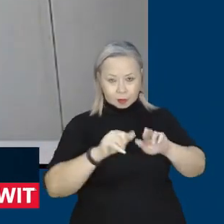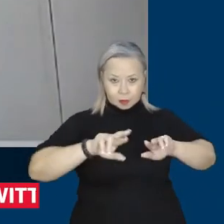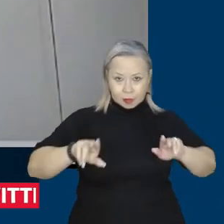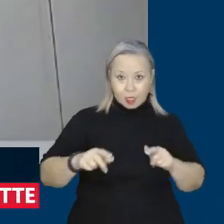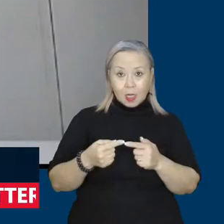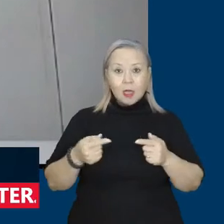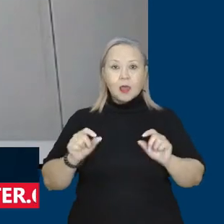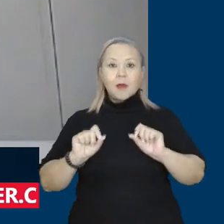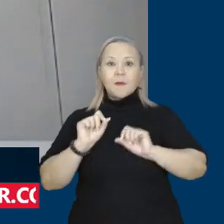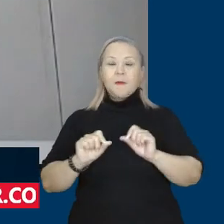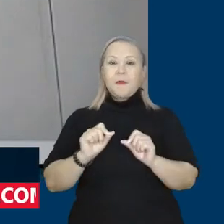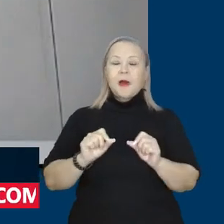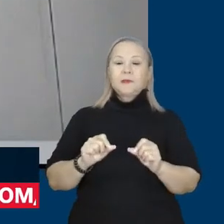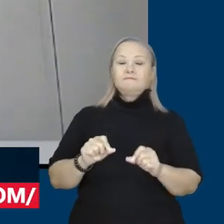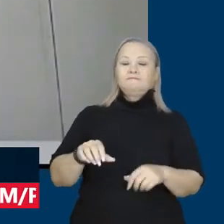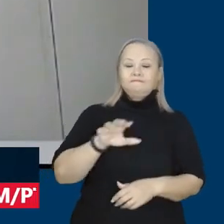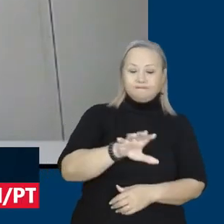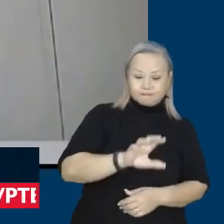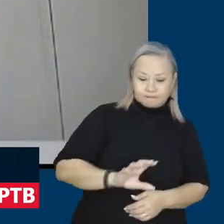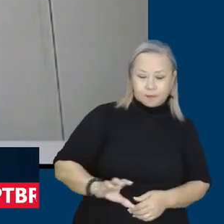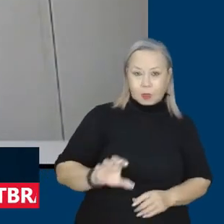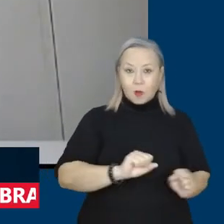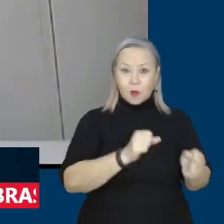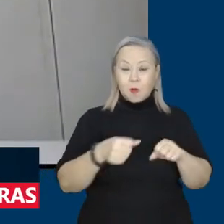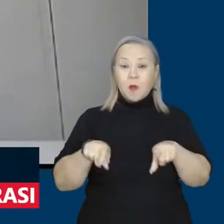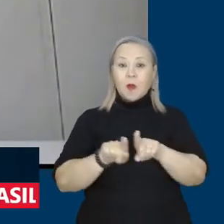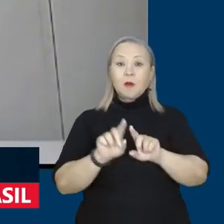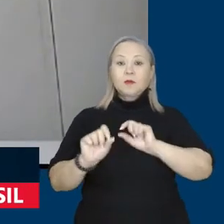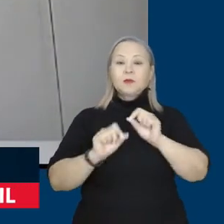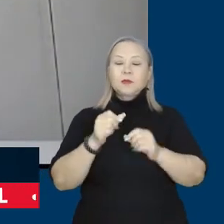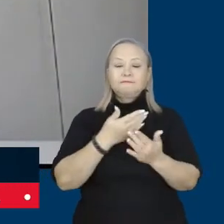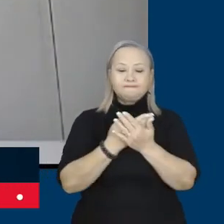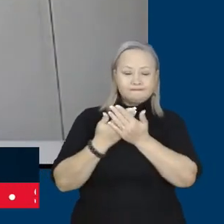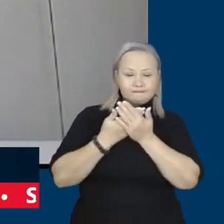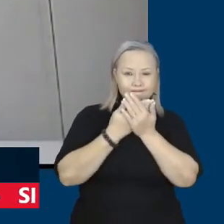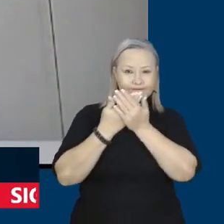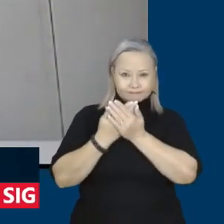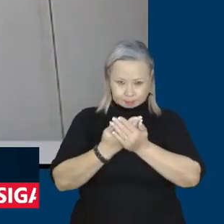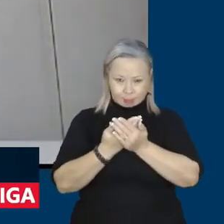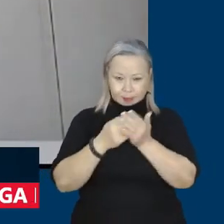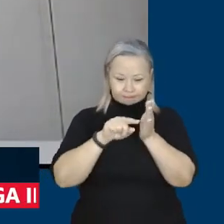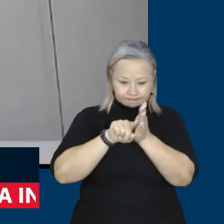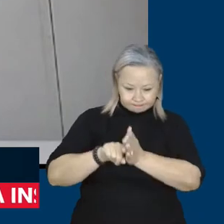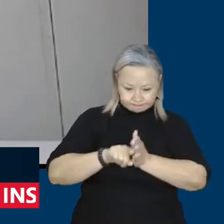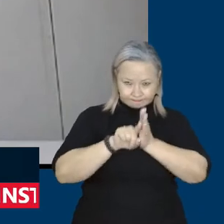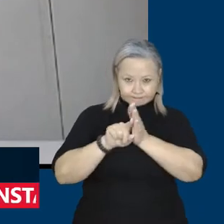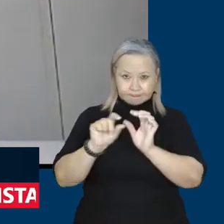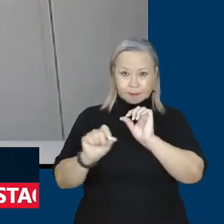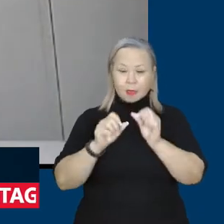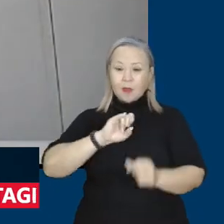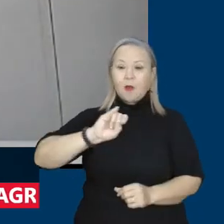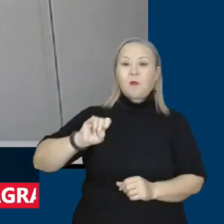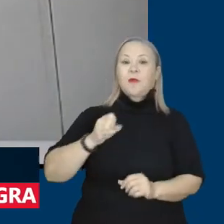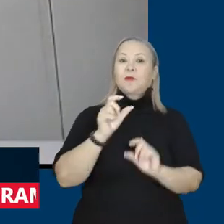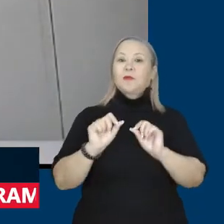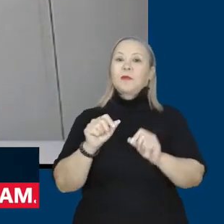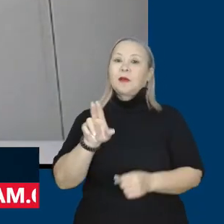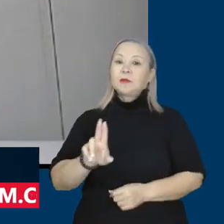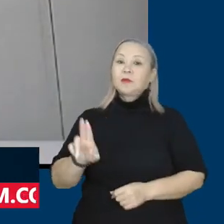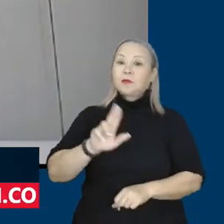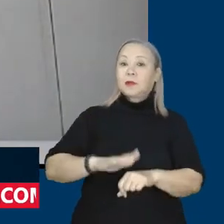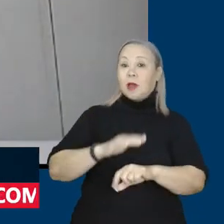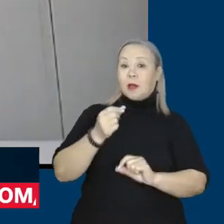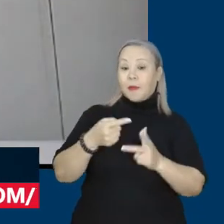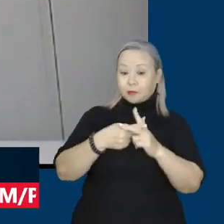mas Desça para Os territórios que possa também estudar a oportunidade de usar mais